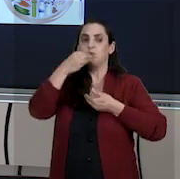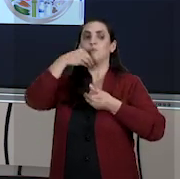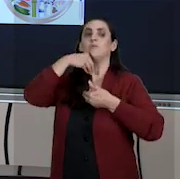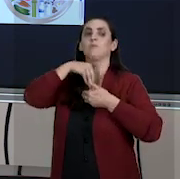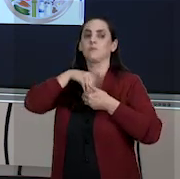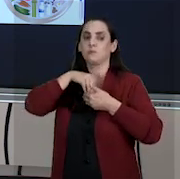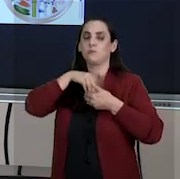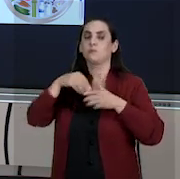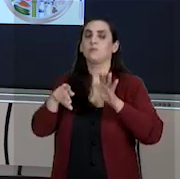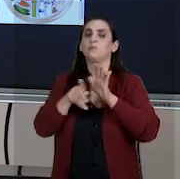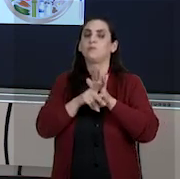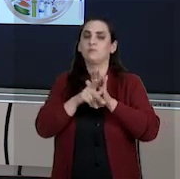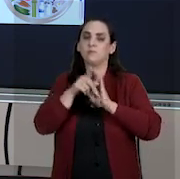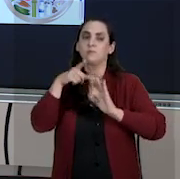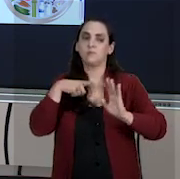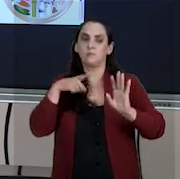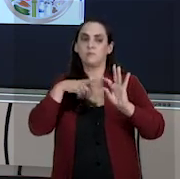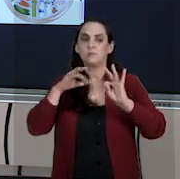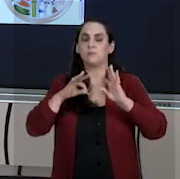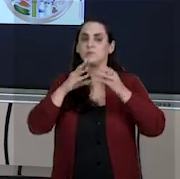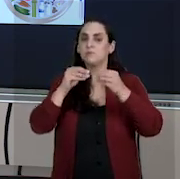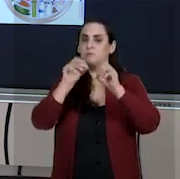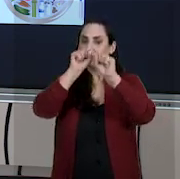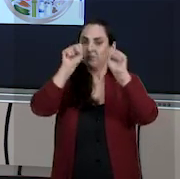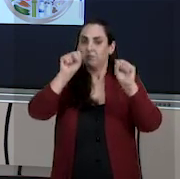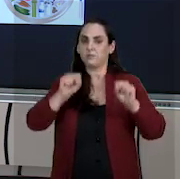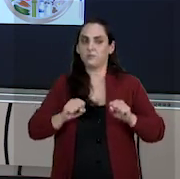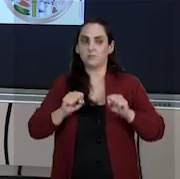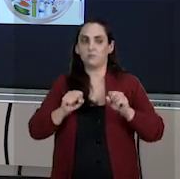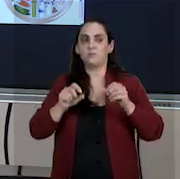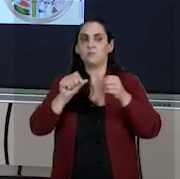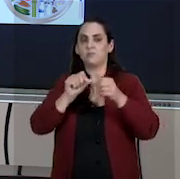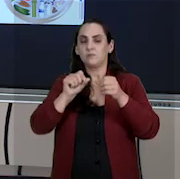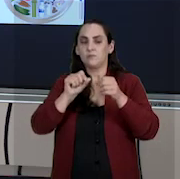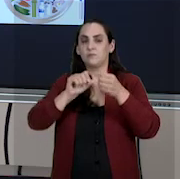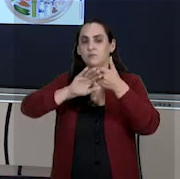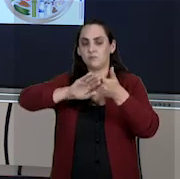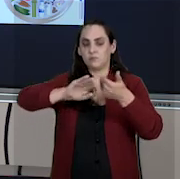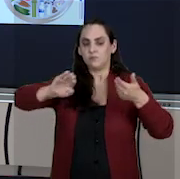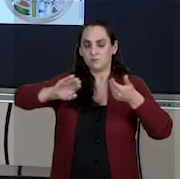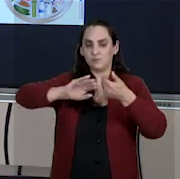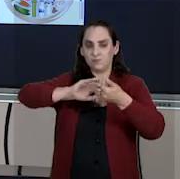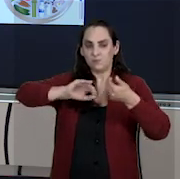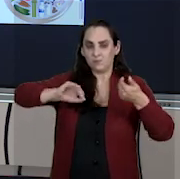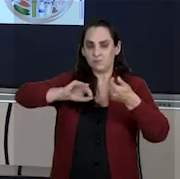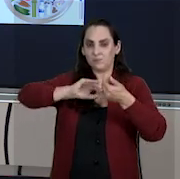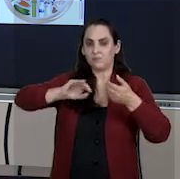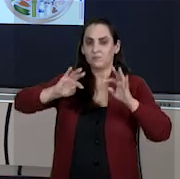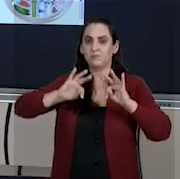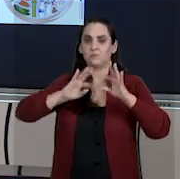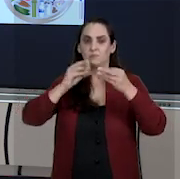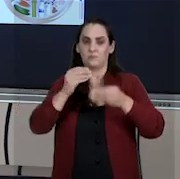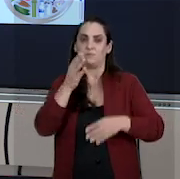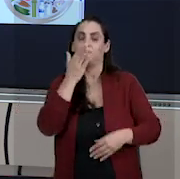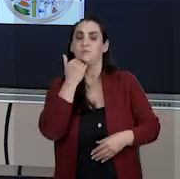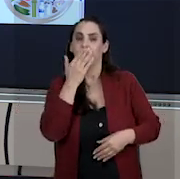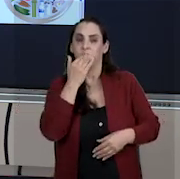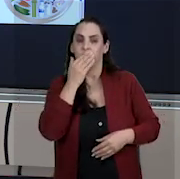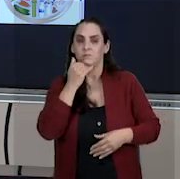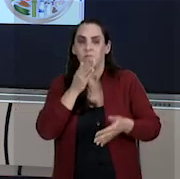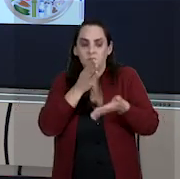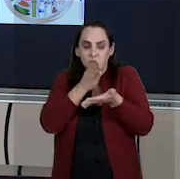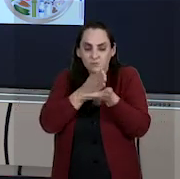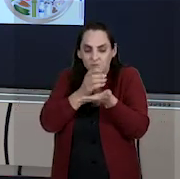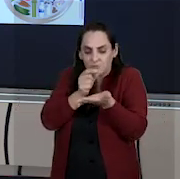gente tem um processo digestório que vai quebrar, literalmente triturar, quebrar o que nós ingerimos em